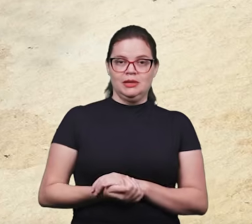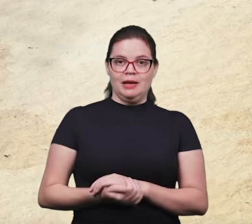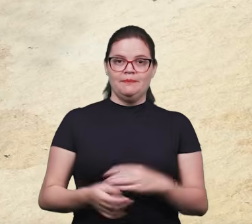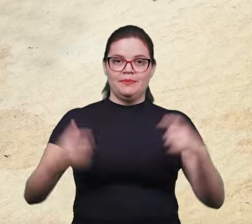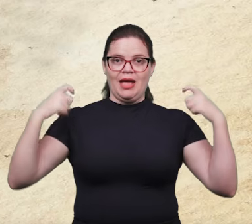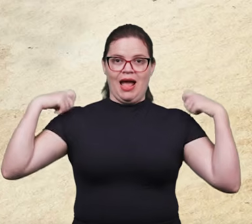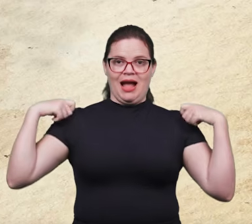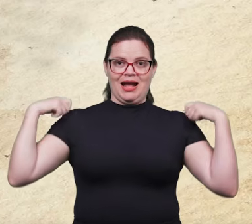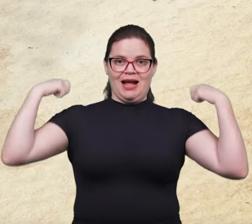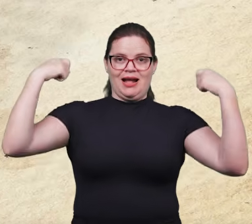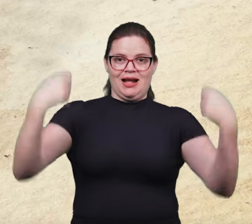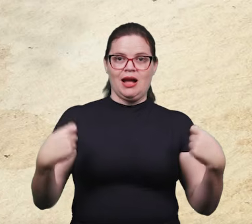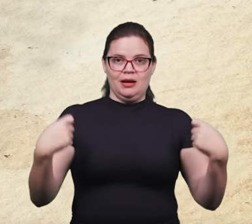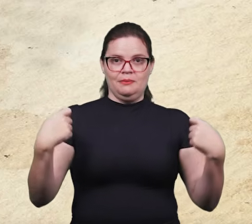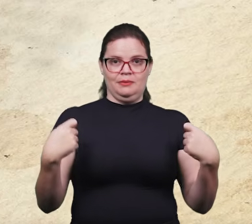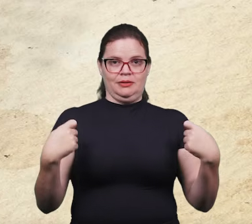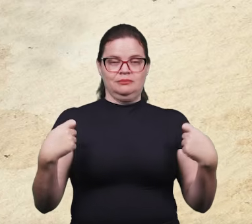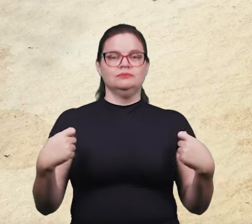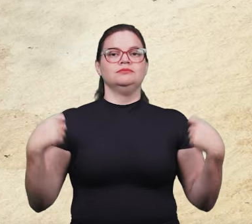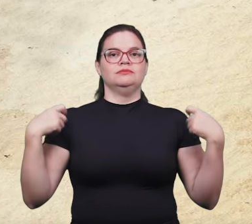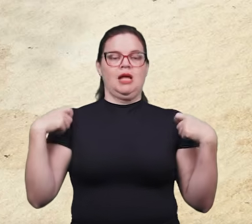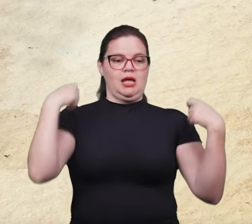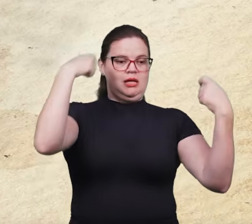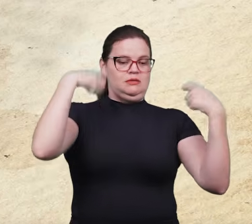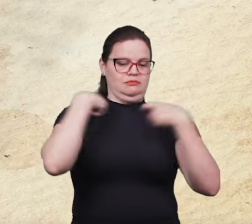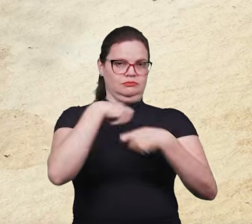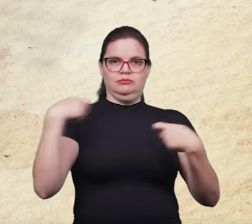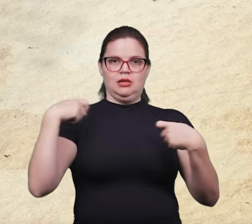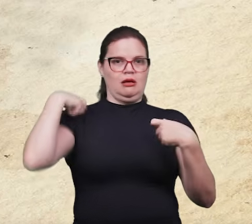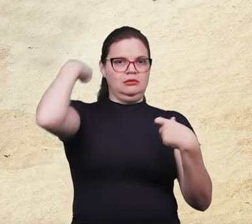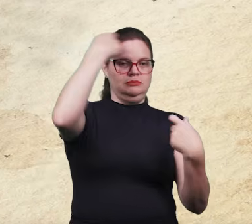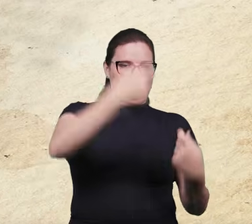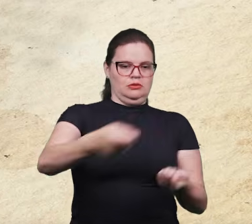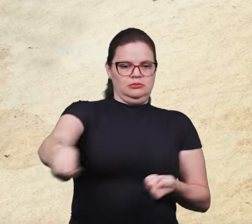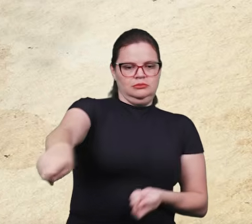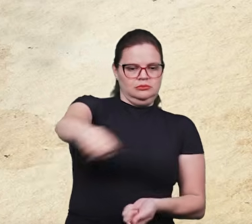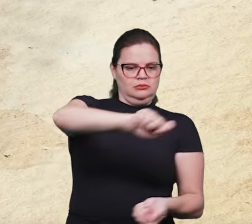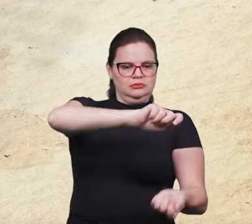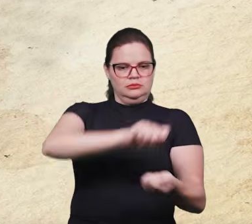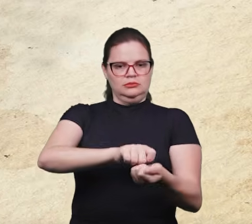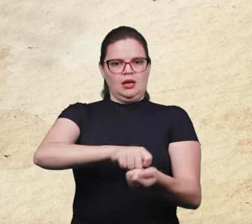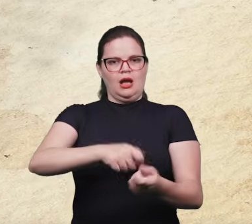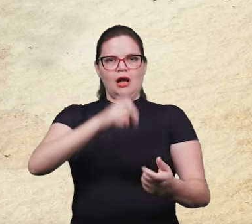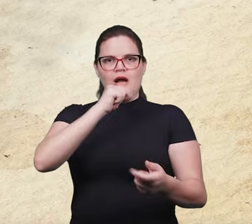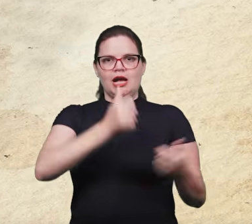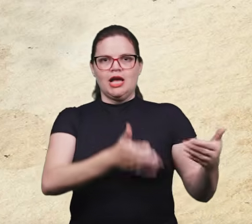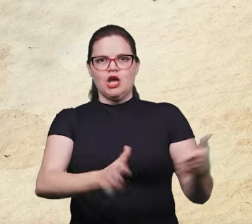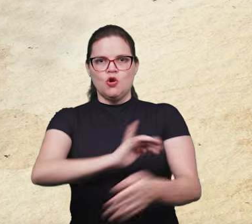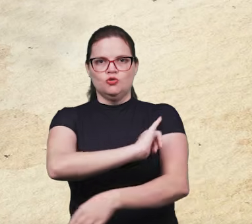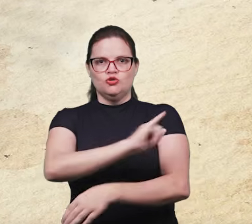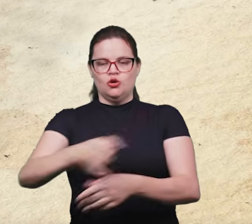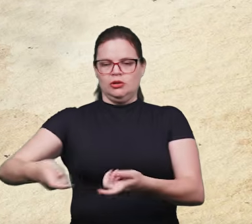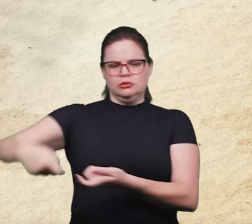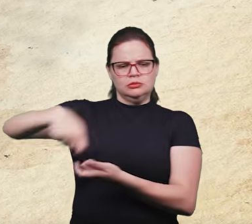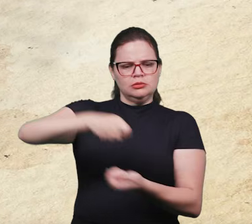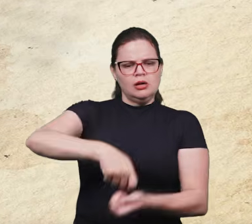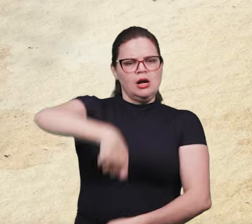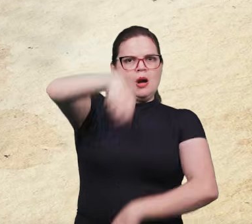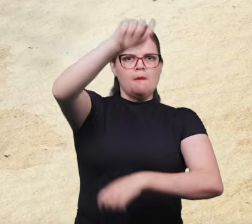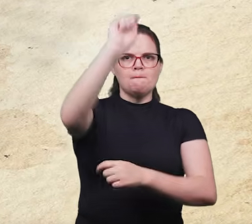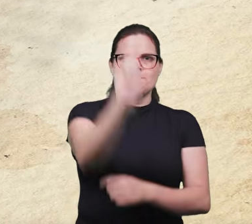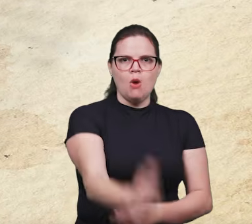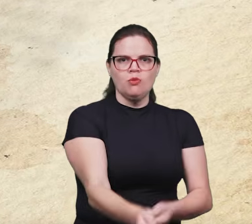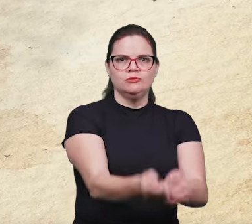capa e a dobrou e feriu as águas do Jordão e elas se abriram. Aí quando